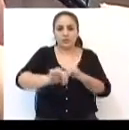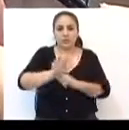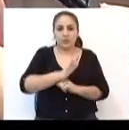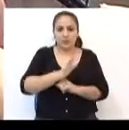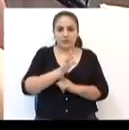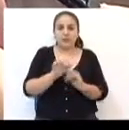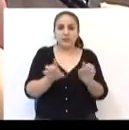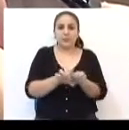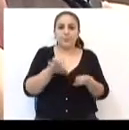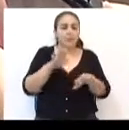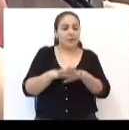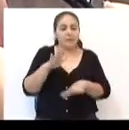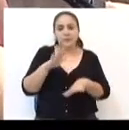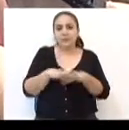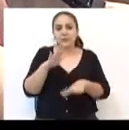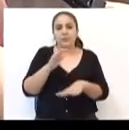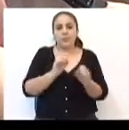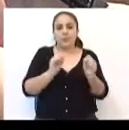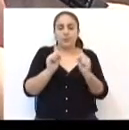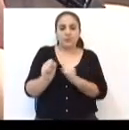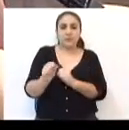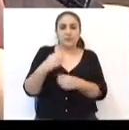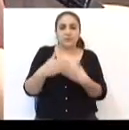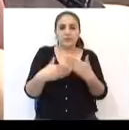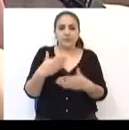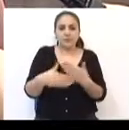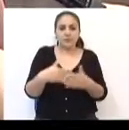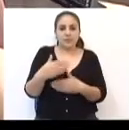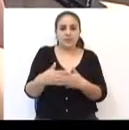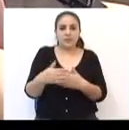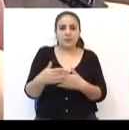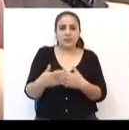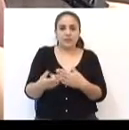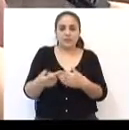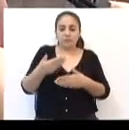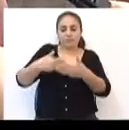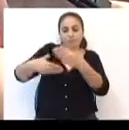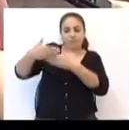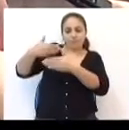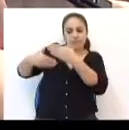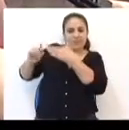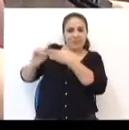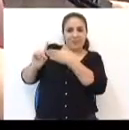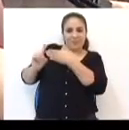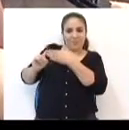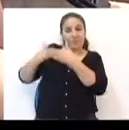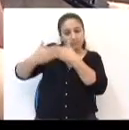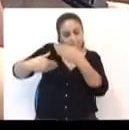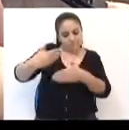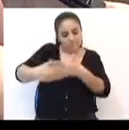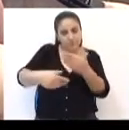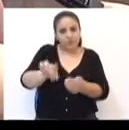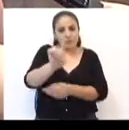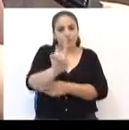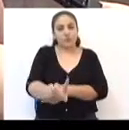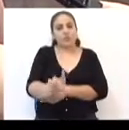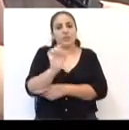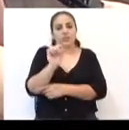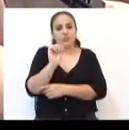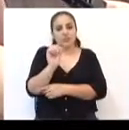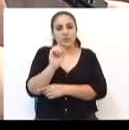sociais e que cada vez mais possamos avançar e não retroceder nos nossos direitos